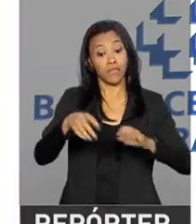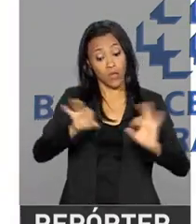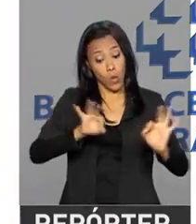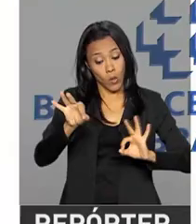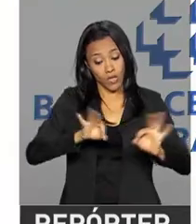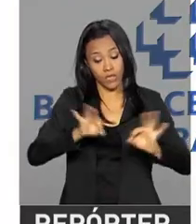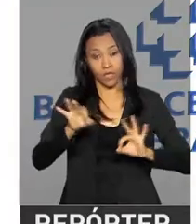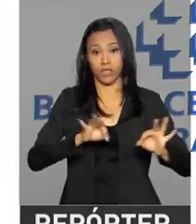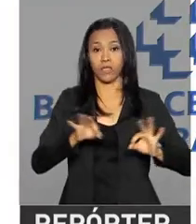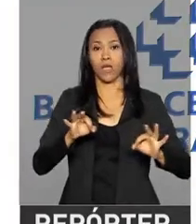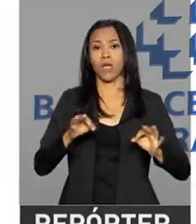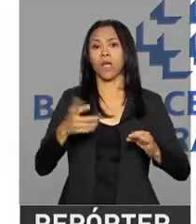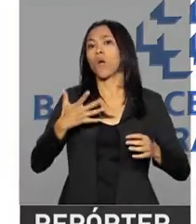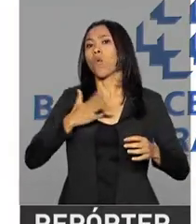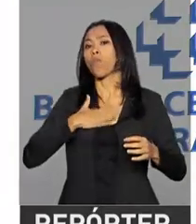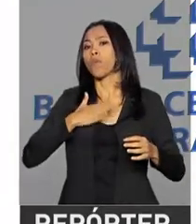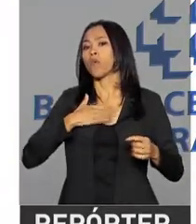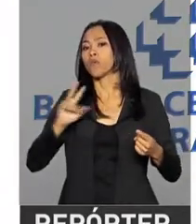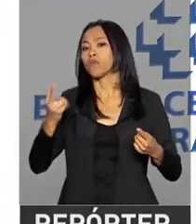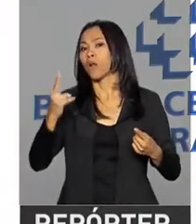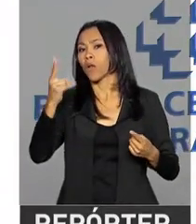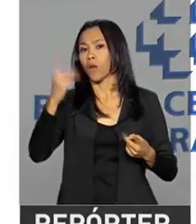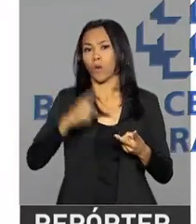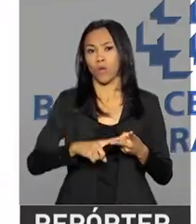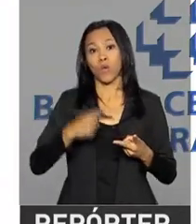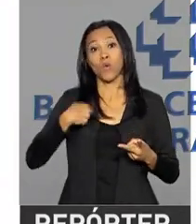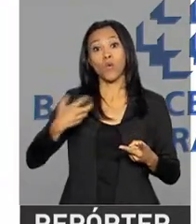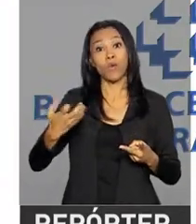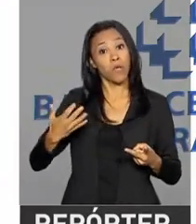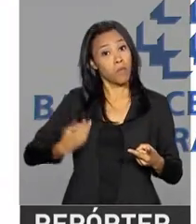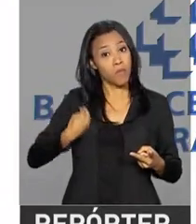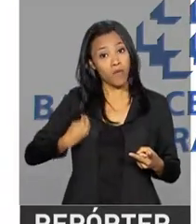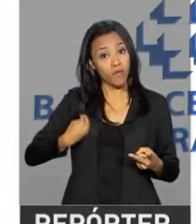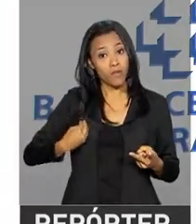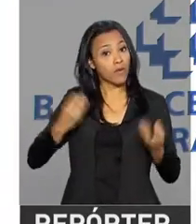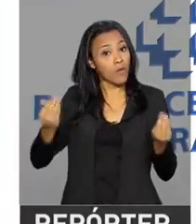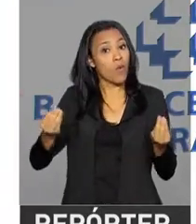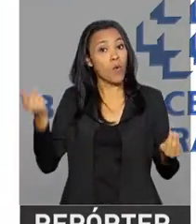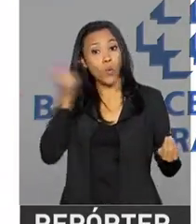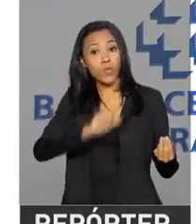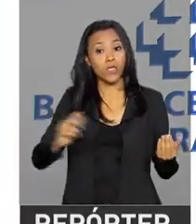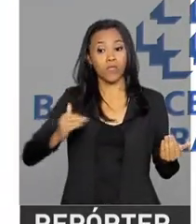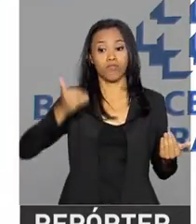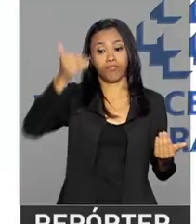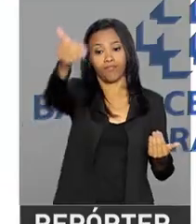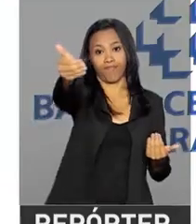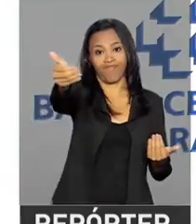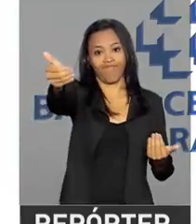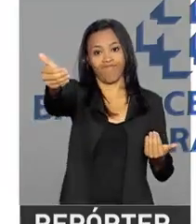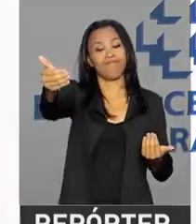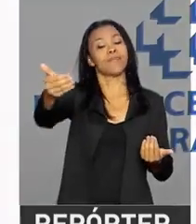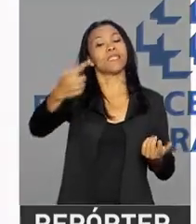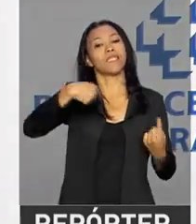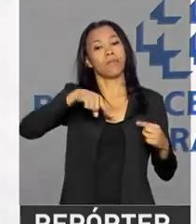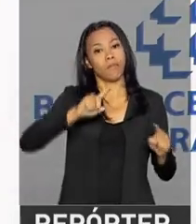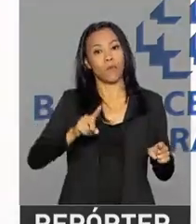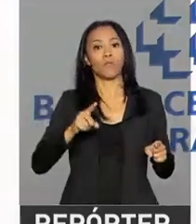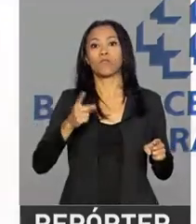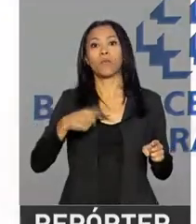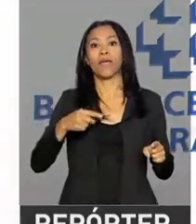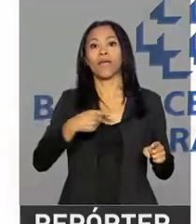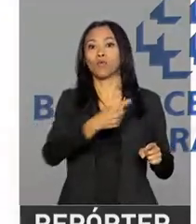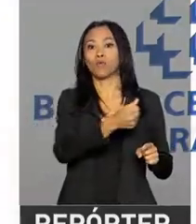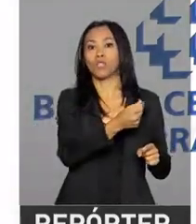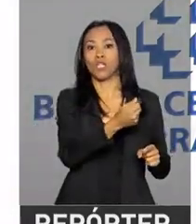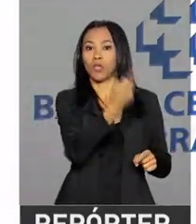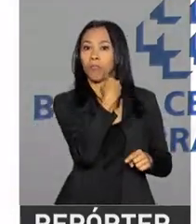sua vida quais são os valores o que eu desejo para a minha vida onde eu quero chegar a partir disso você se liberta não é escravo do